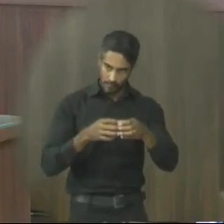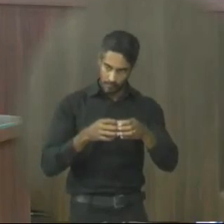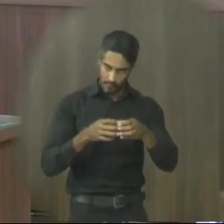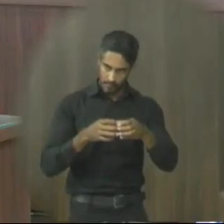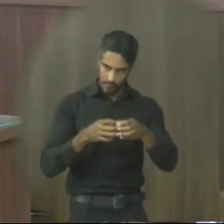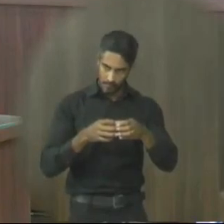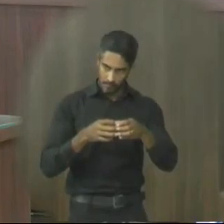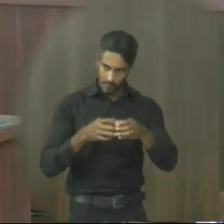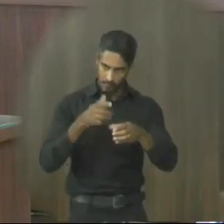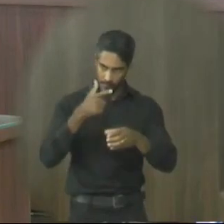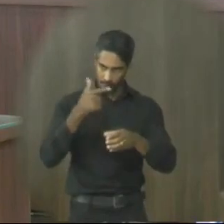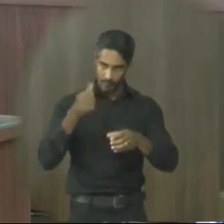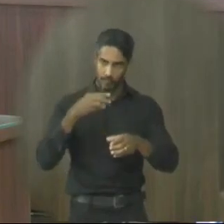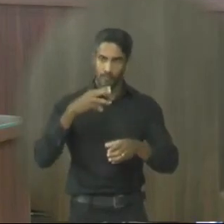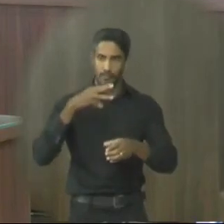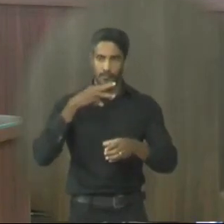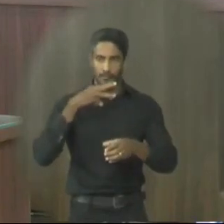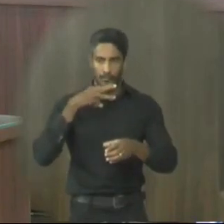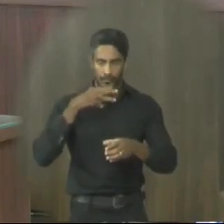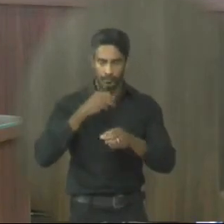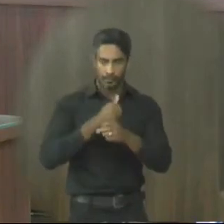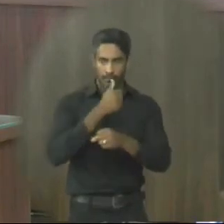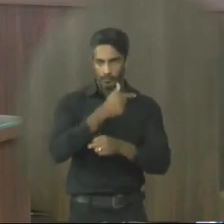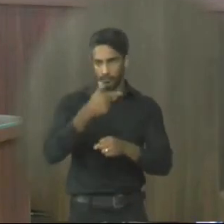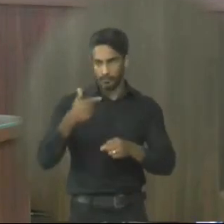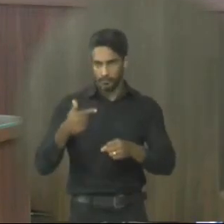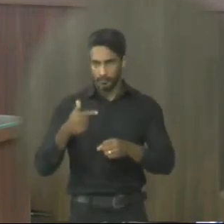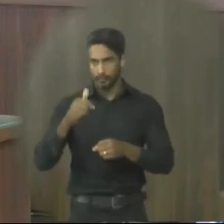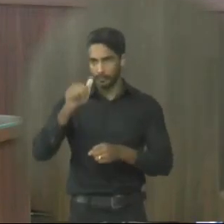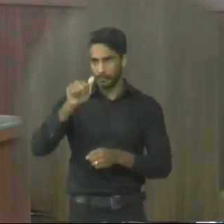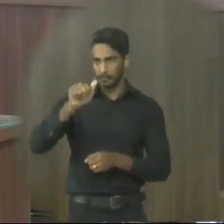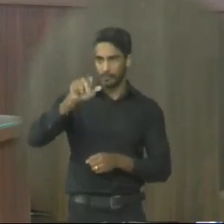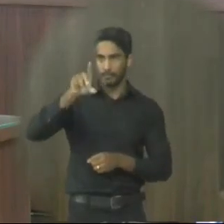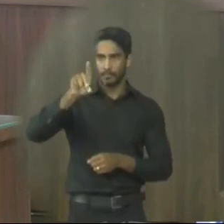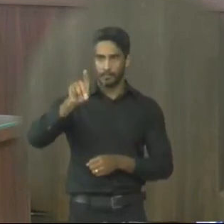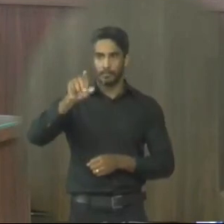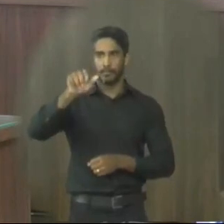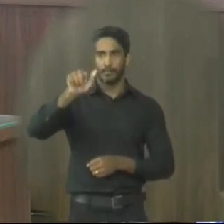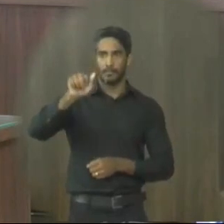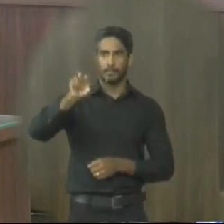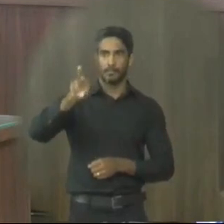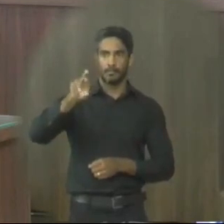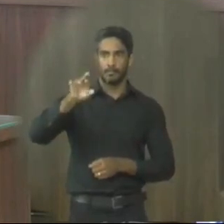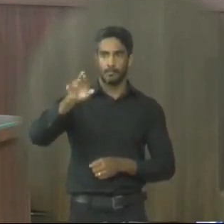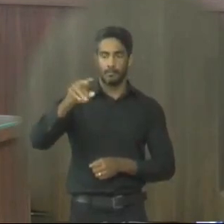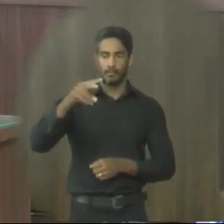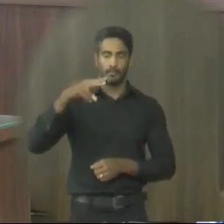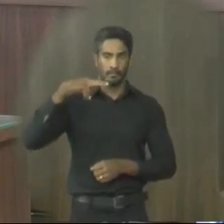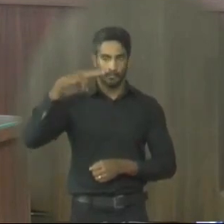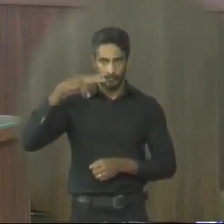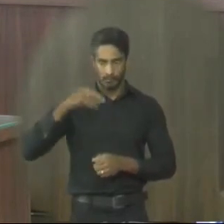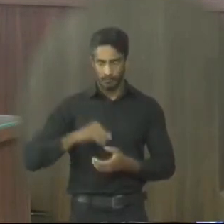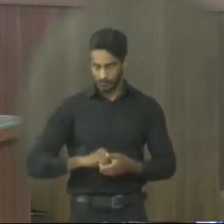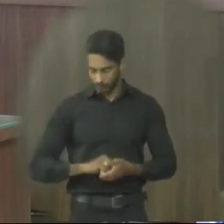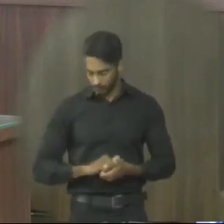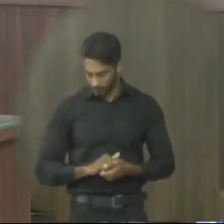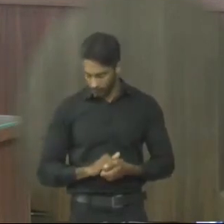sessão 21 de março de 2022. Adauri Soares Cordeiro, vereador.